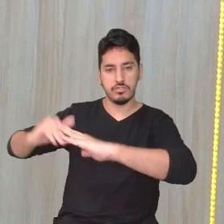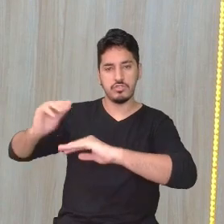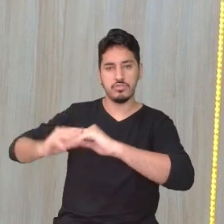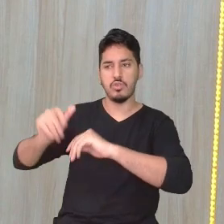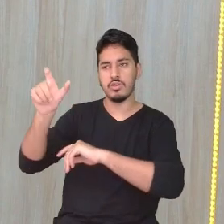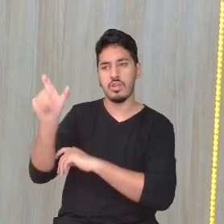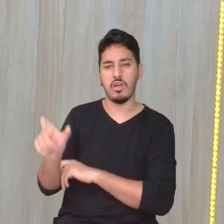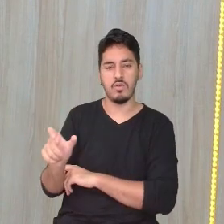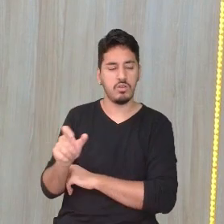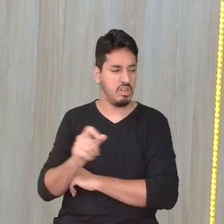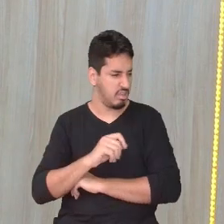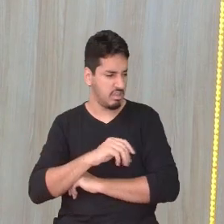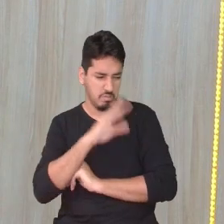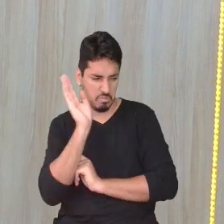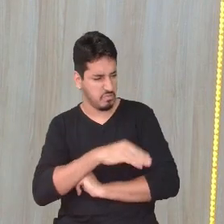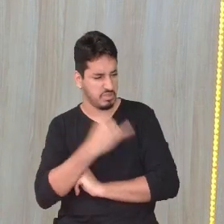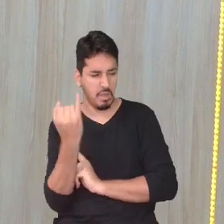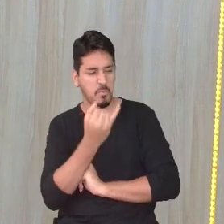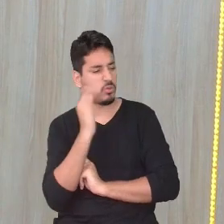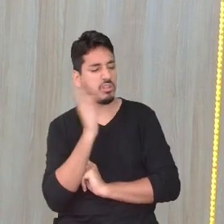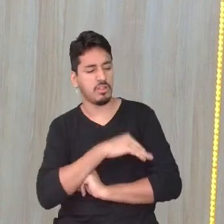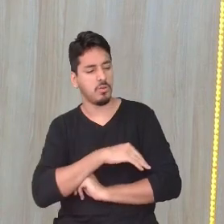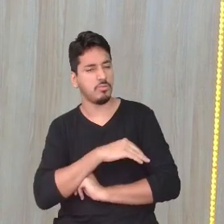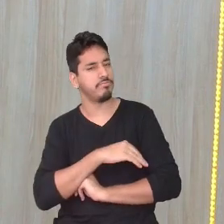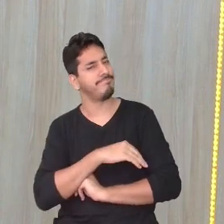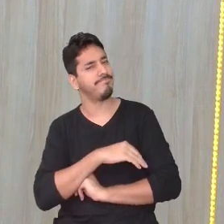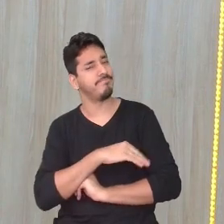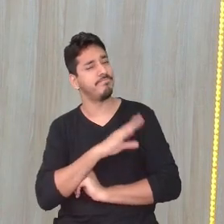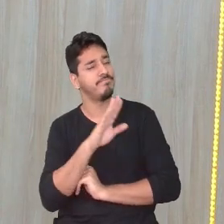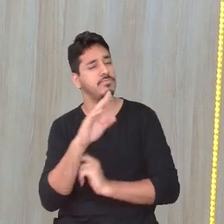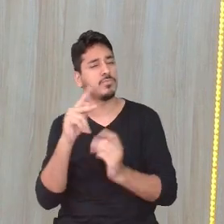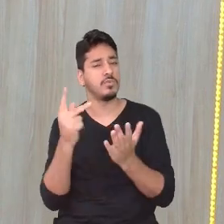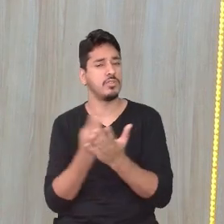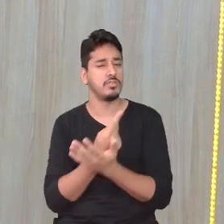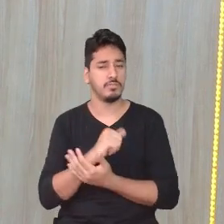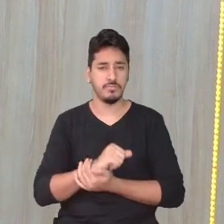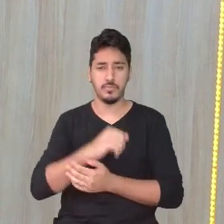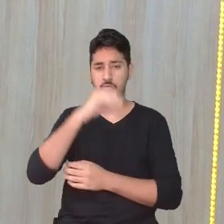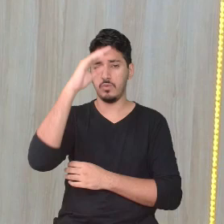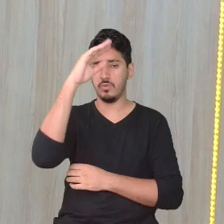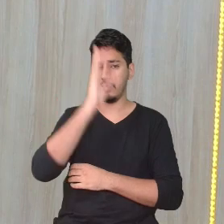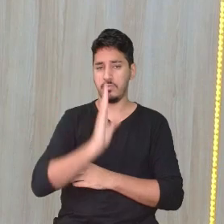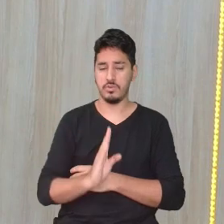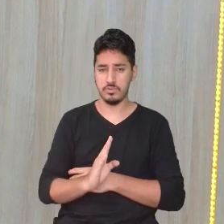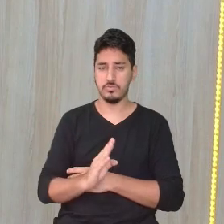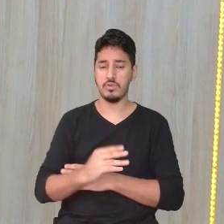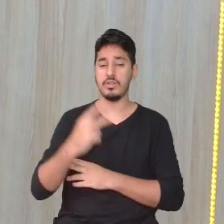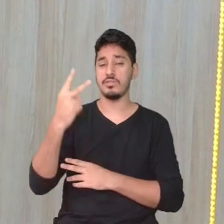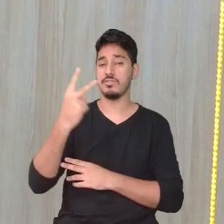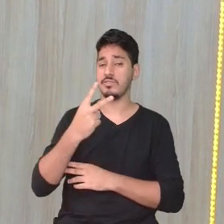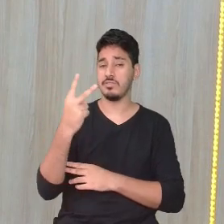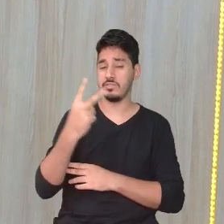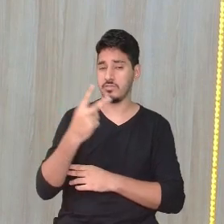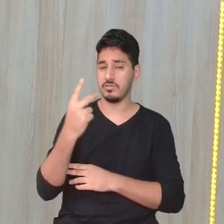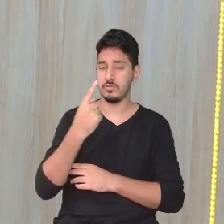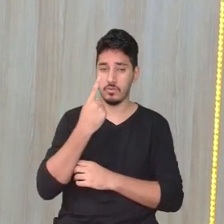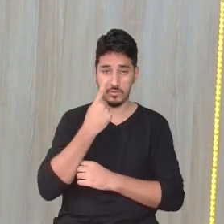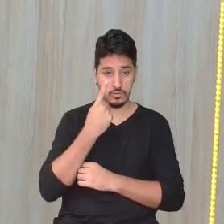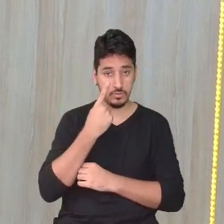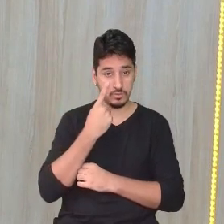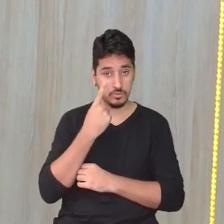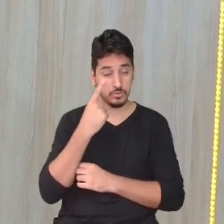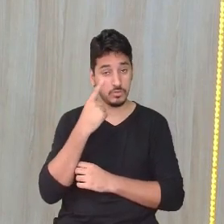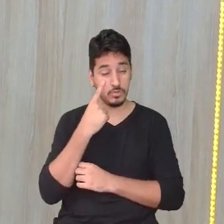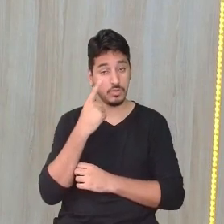habilitados, não é importante. E isso resulta que no Brasil, A segunda maior, vejam só,